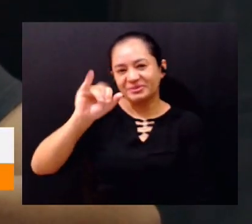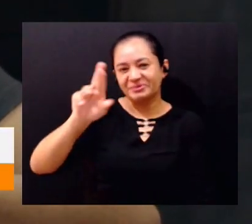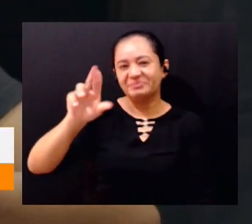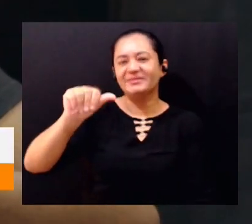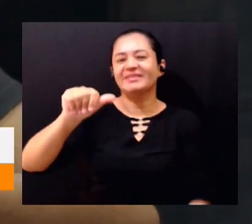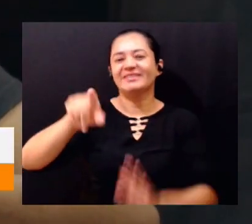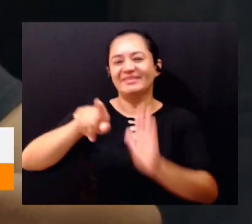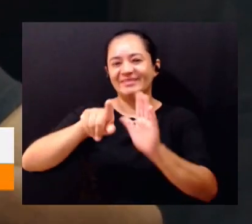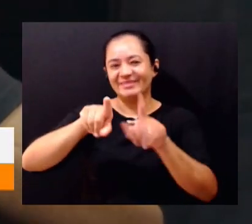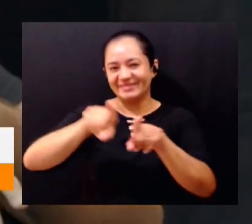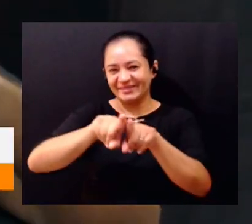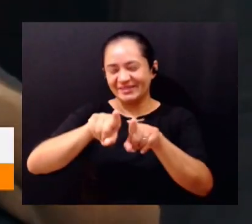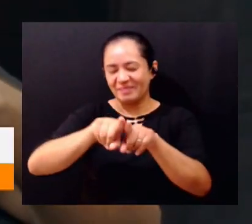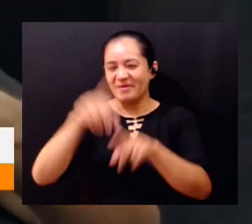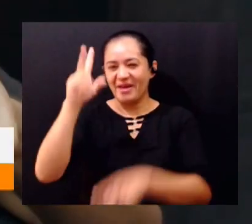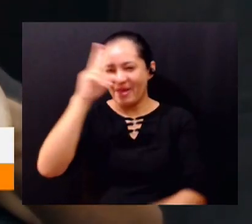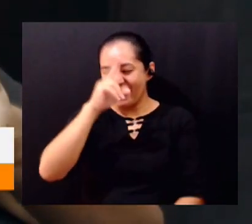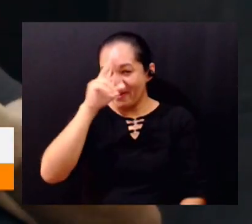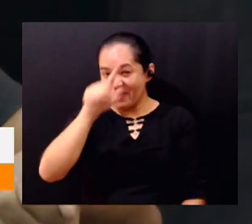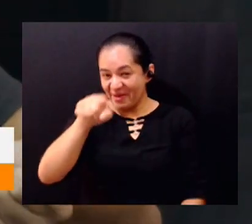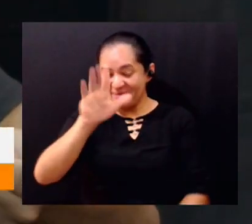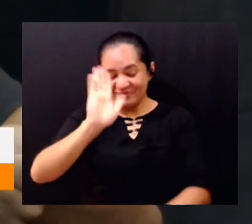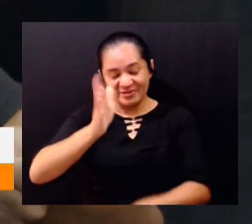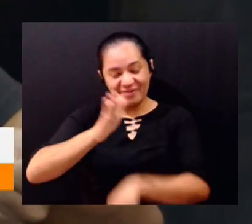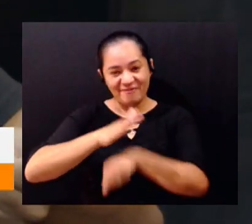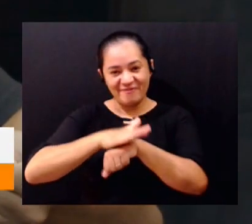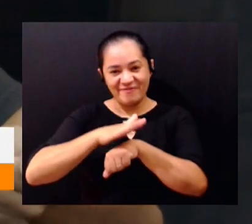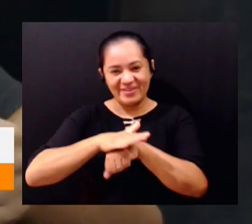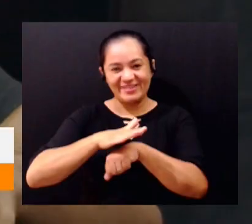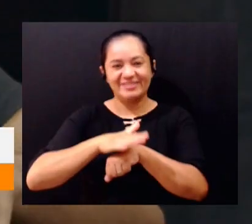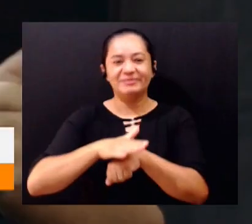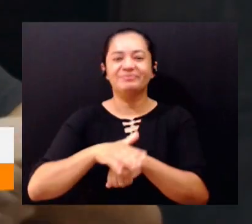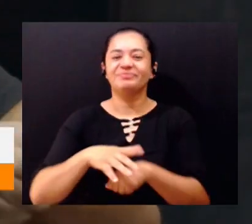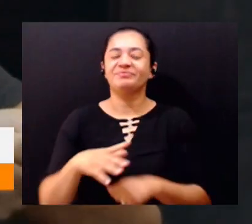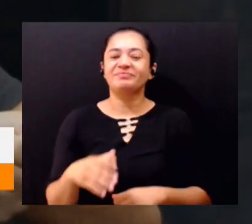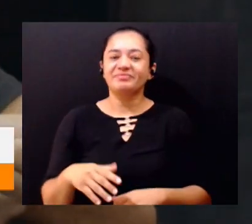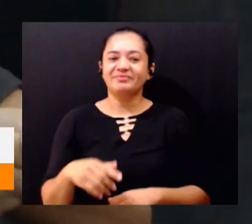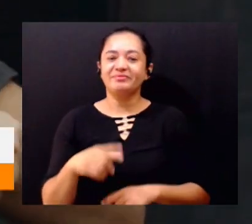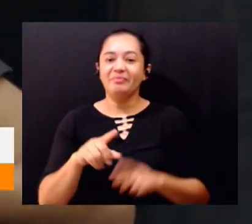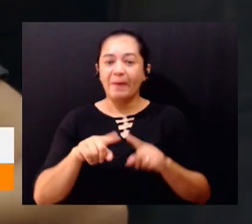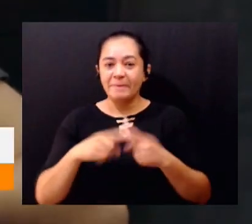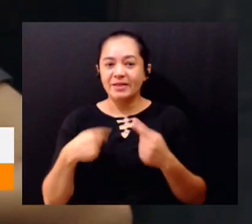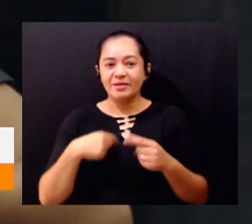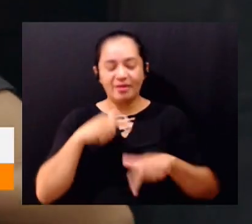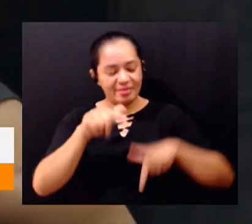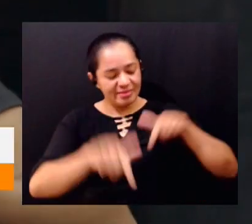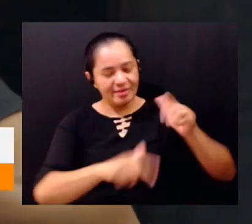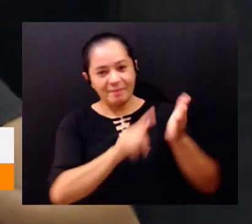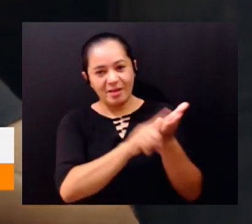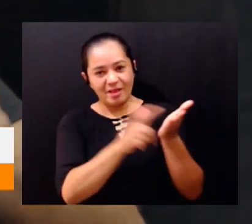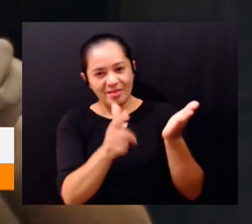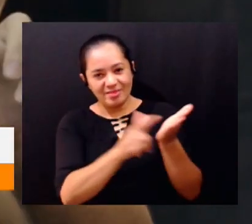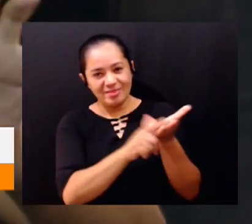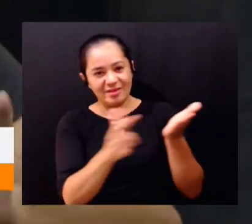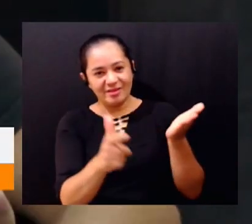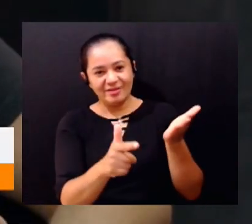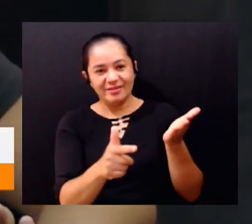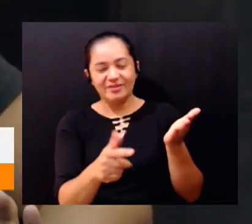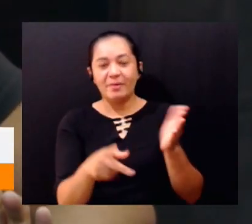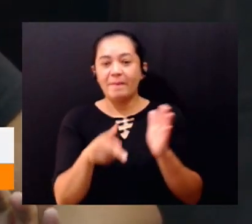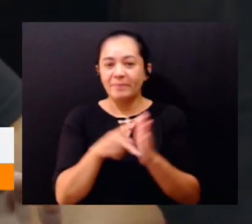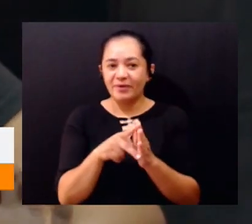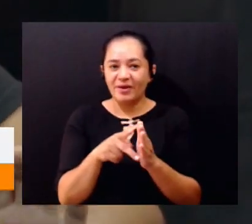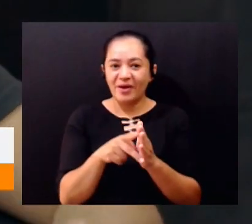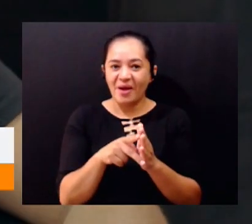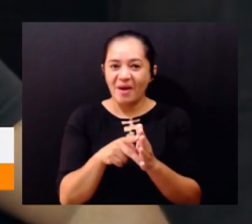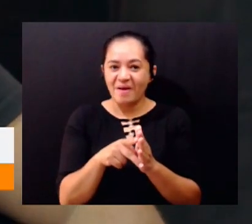várias. Eu não publicava tirinhas, mas quando eu trabalhava no jornal, eu fazia o caderno C, que era o caderno criança, eu colocava o Capitão Sunguinha no jogo de 7